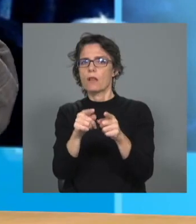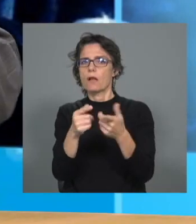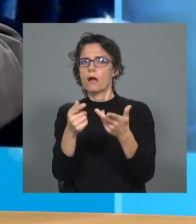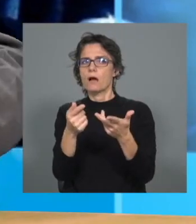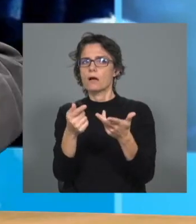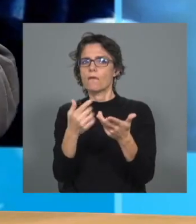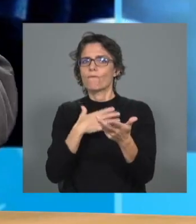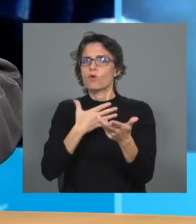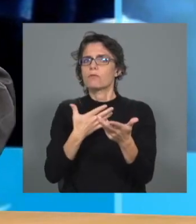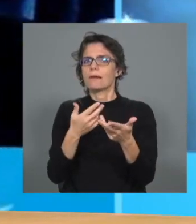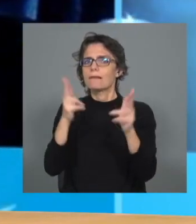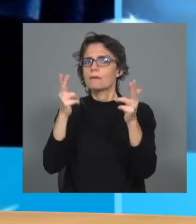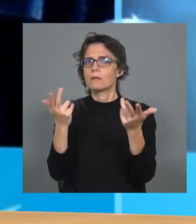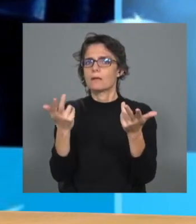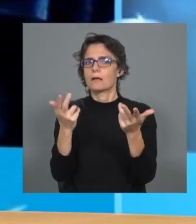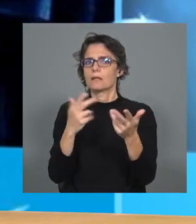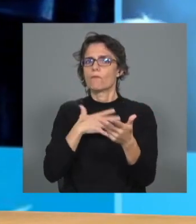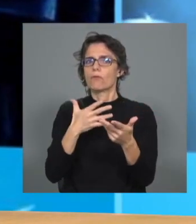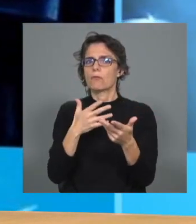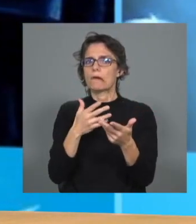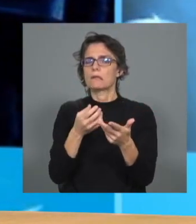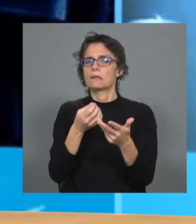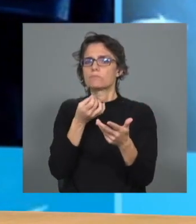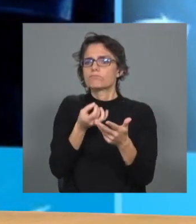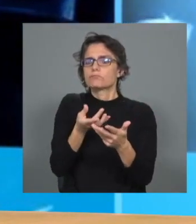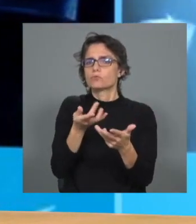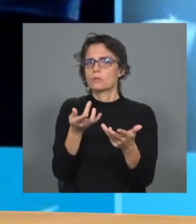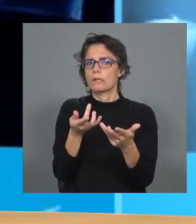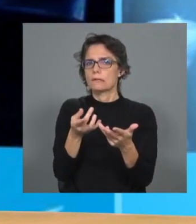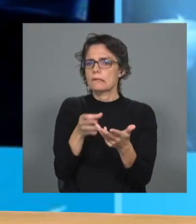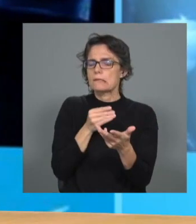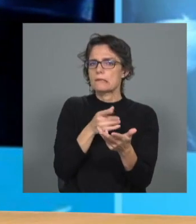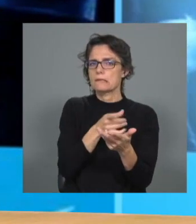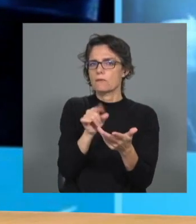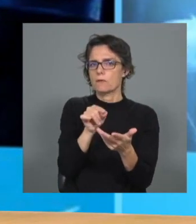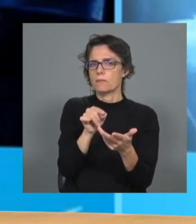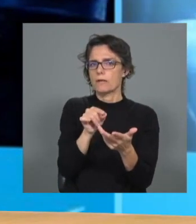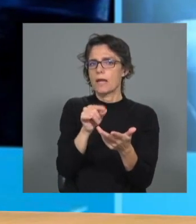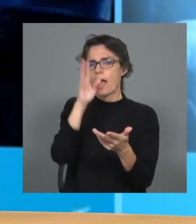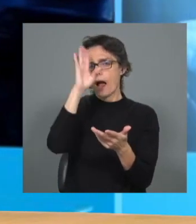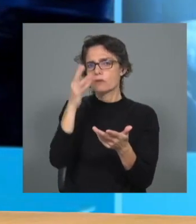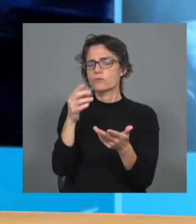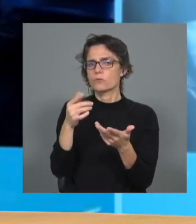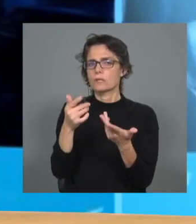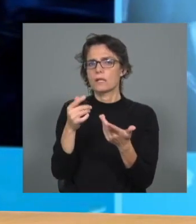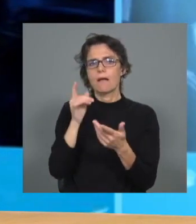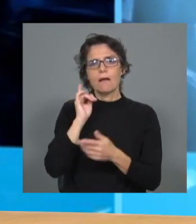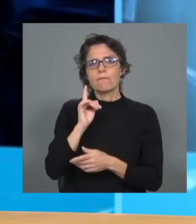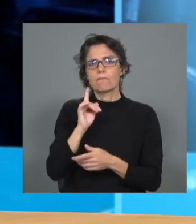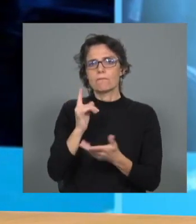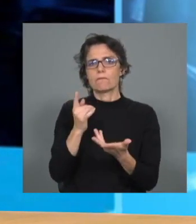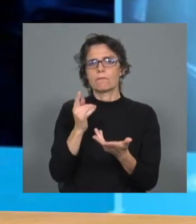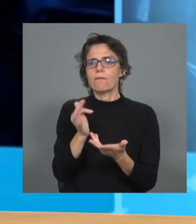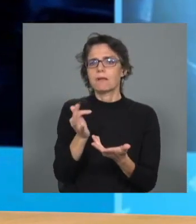de um regime político com o qual se pode dialogar. Eu acho que todas as partes ganham com esta abertura. Obviamente que esta viagem fica para a história não só por ser a primeira